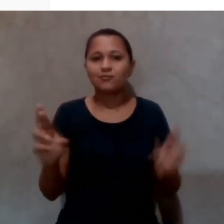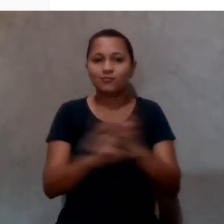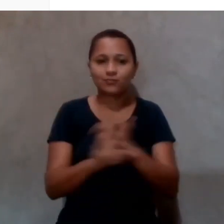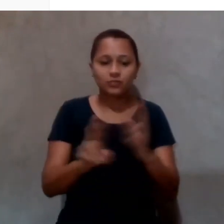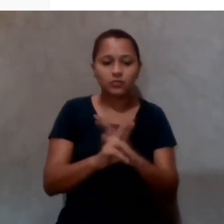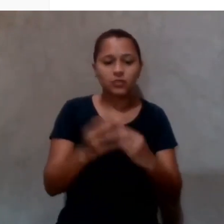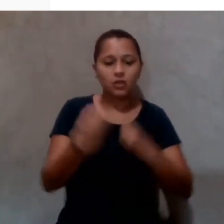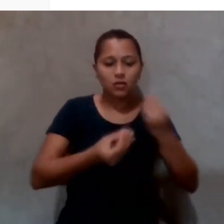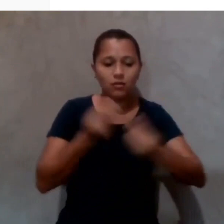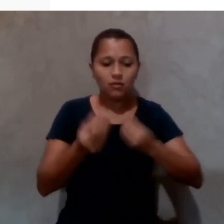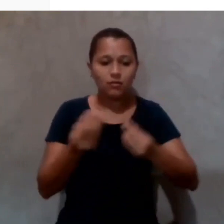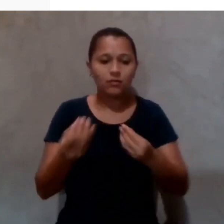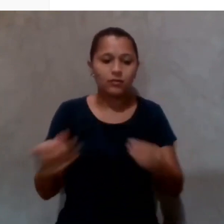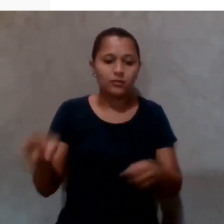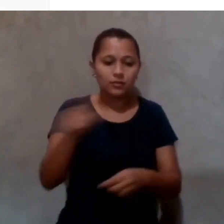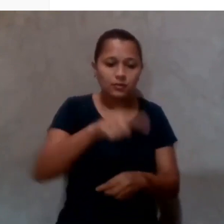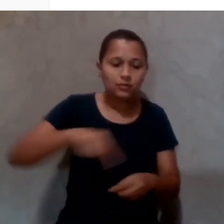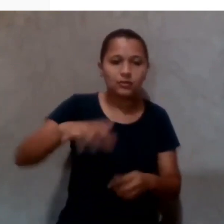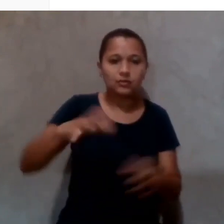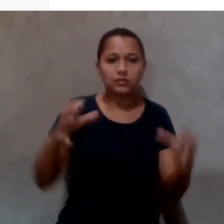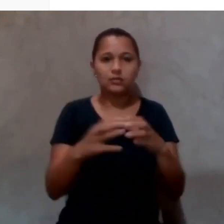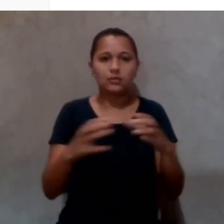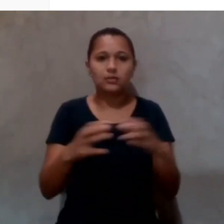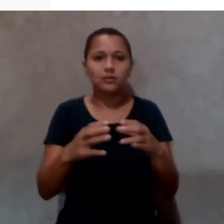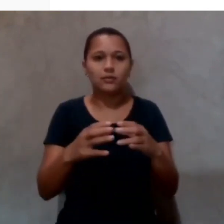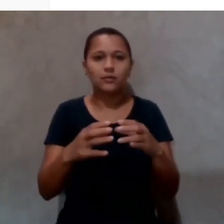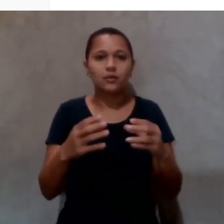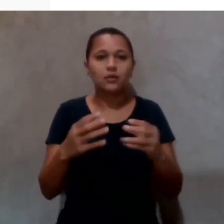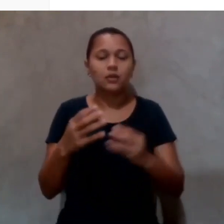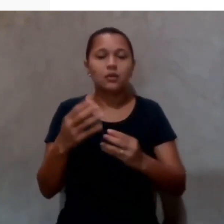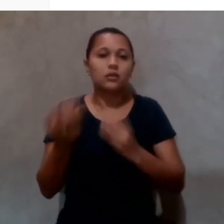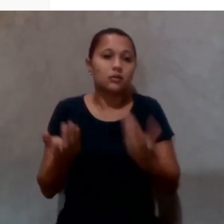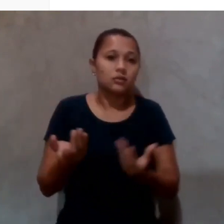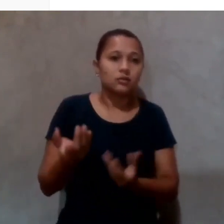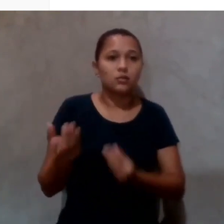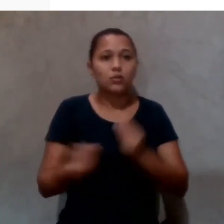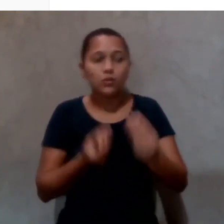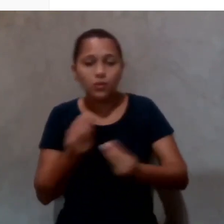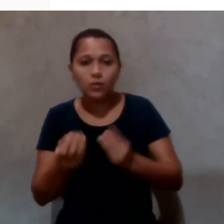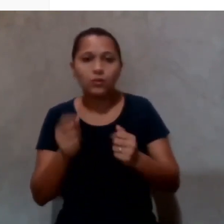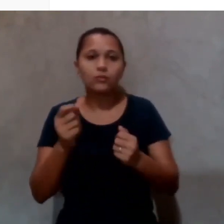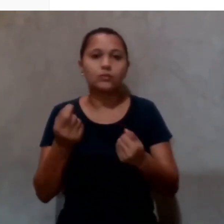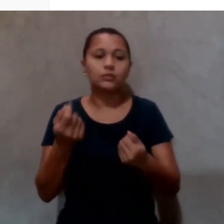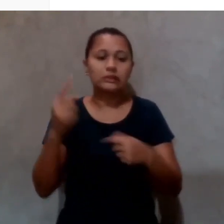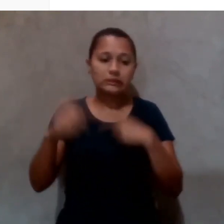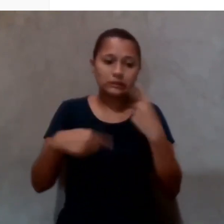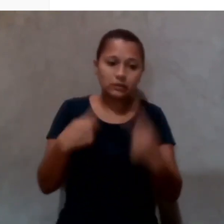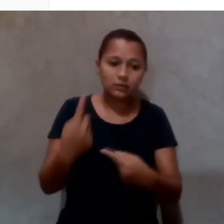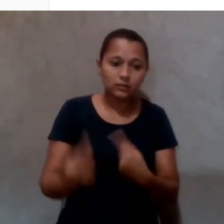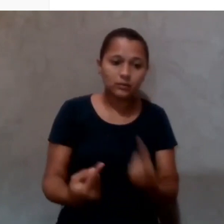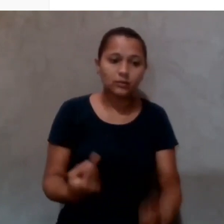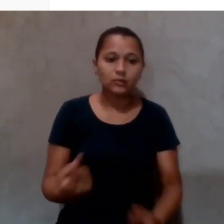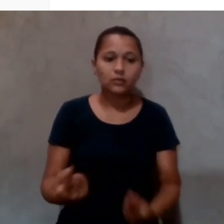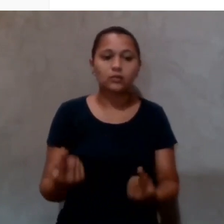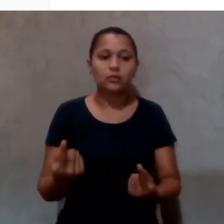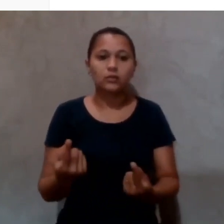eu tenho garantido que sempre eu vou ter a quantidade de caras igual a 4,